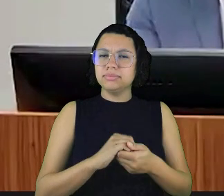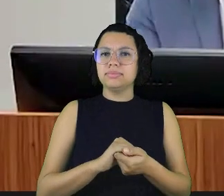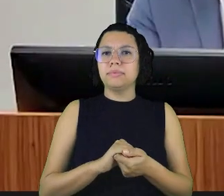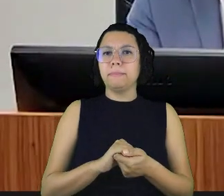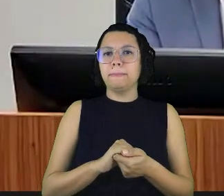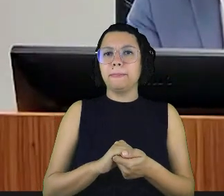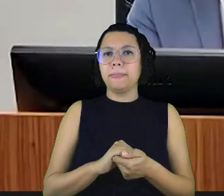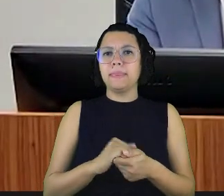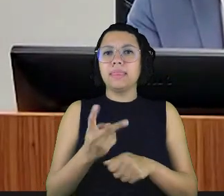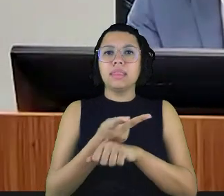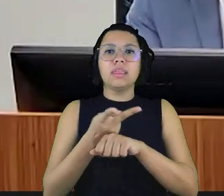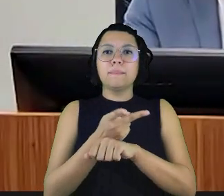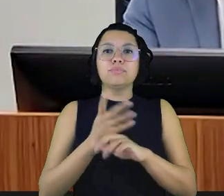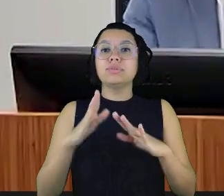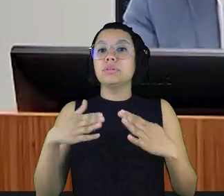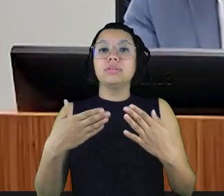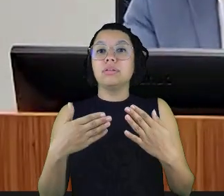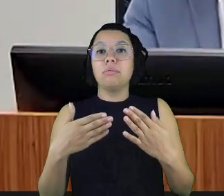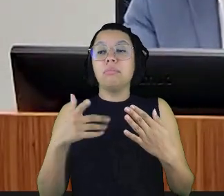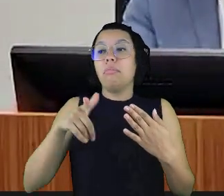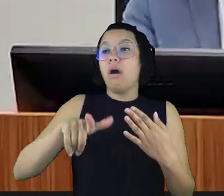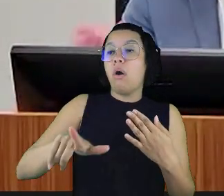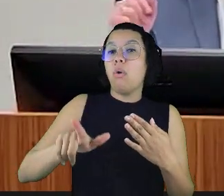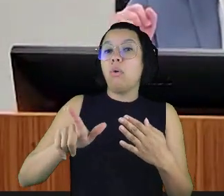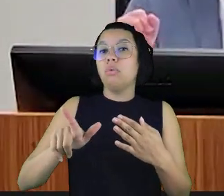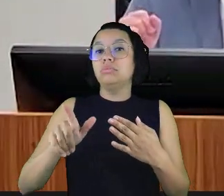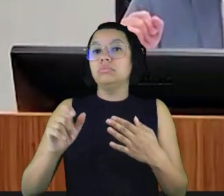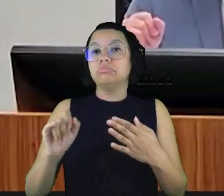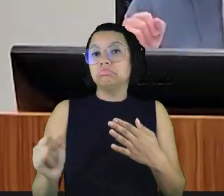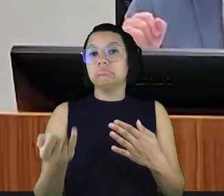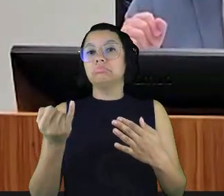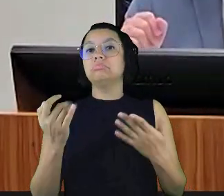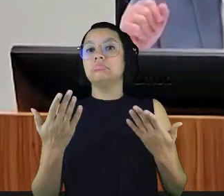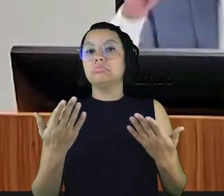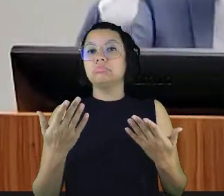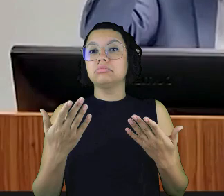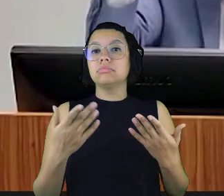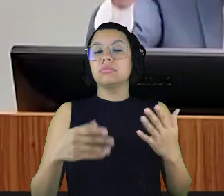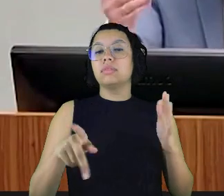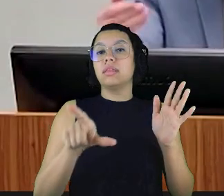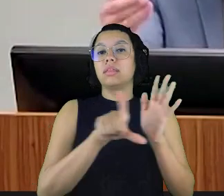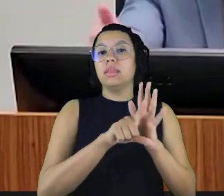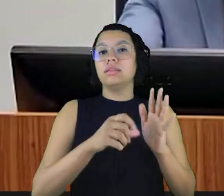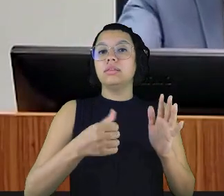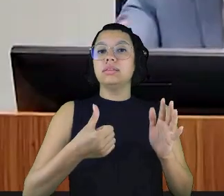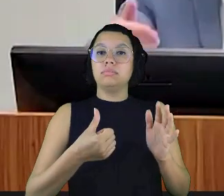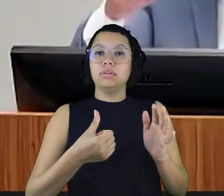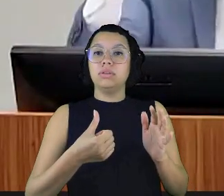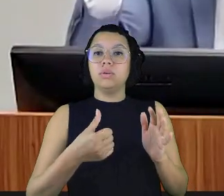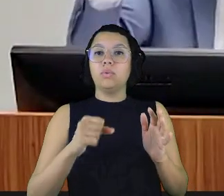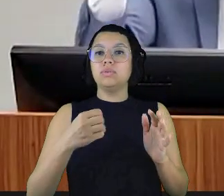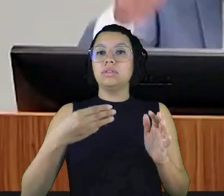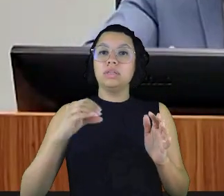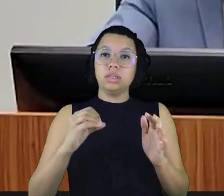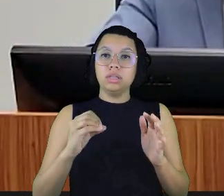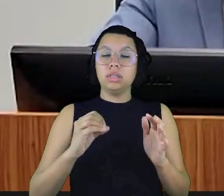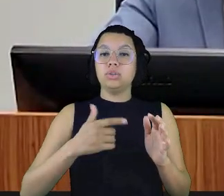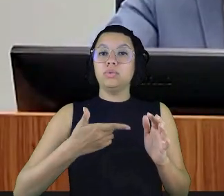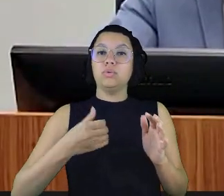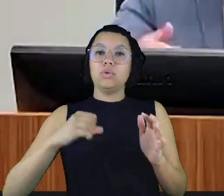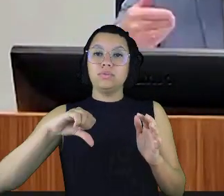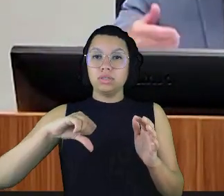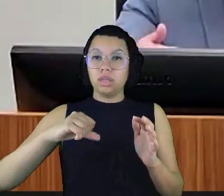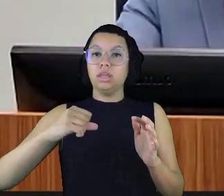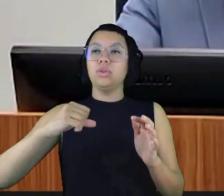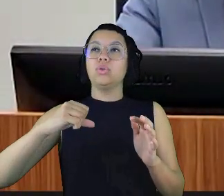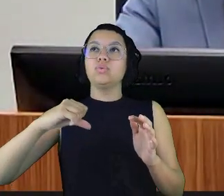buscou-se uma alternativa. E a alternativa está na Lei 6.830 de 80, porque, segundo ela, o crédito